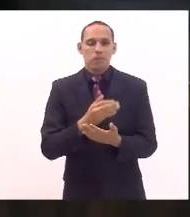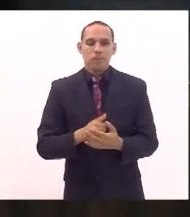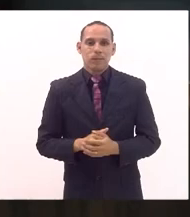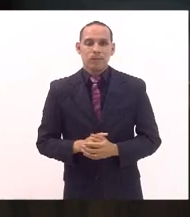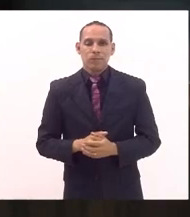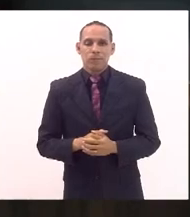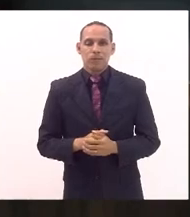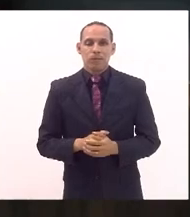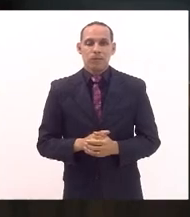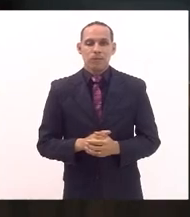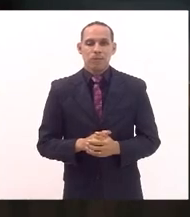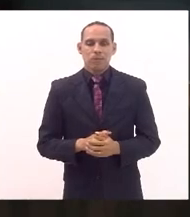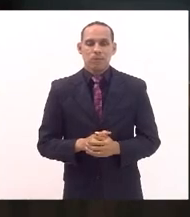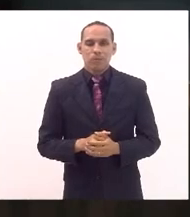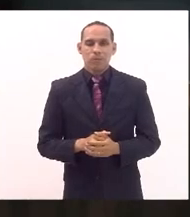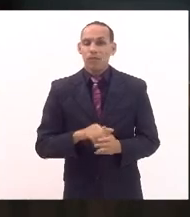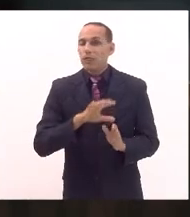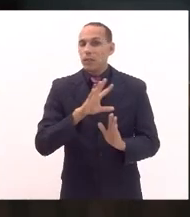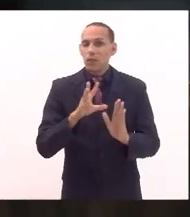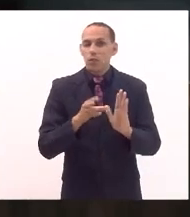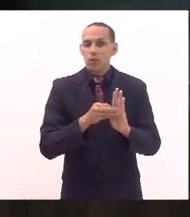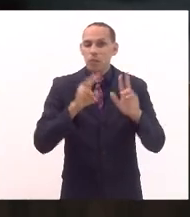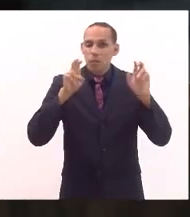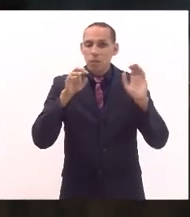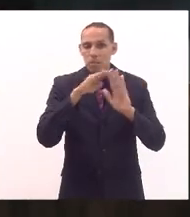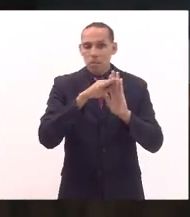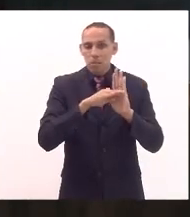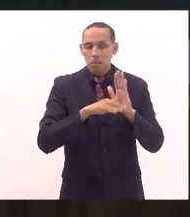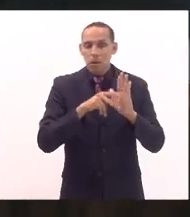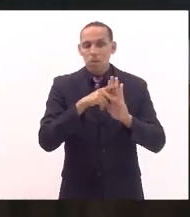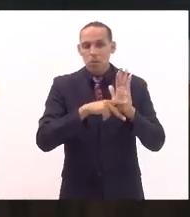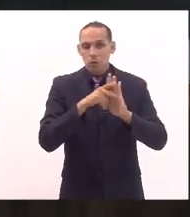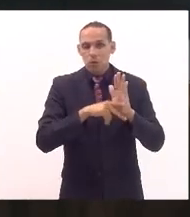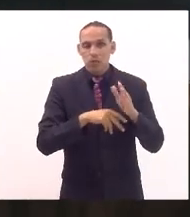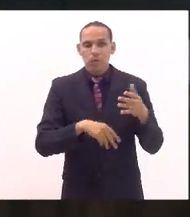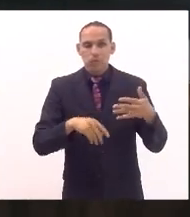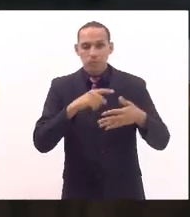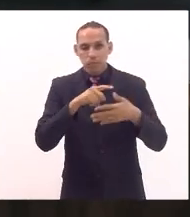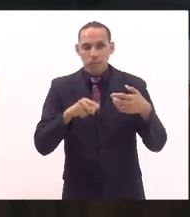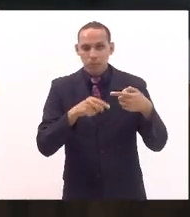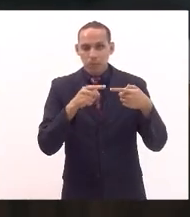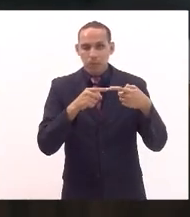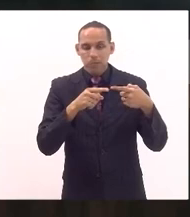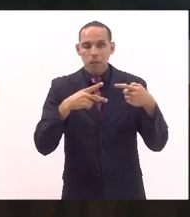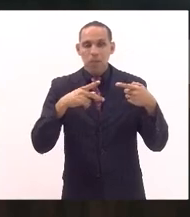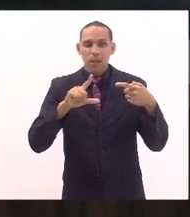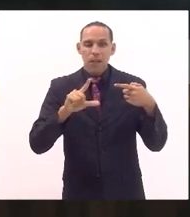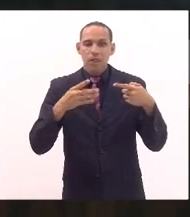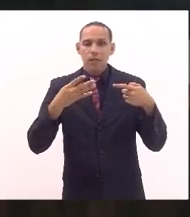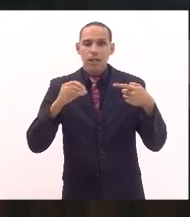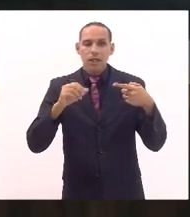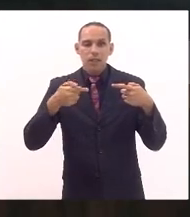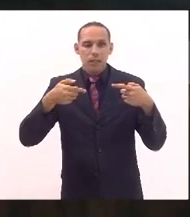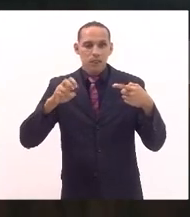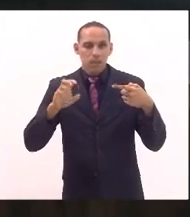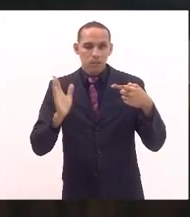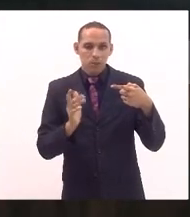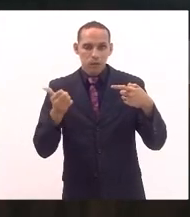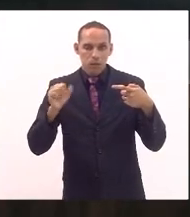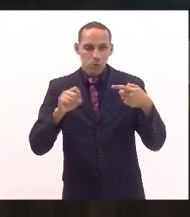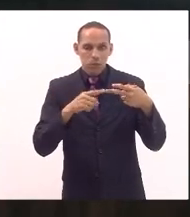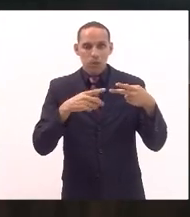aprovado requer a inclusão na ordem do dia dos seguintes projetos pele 4075 de